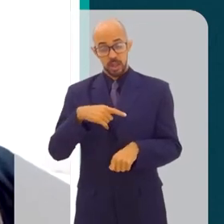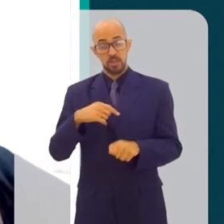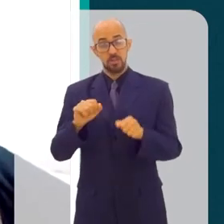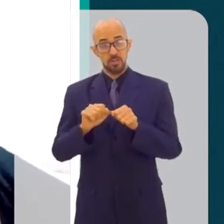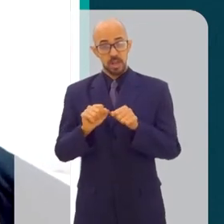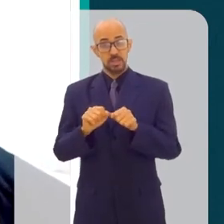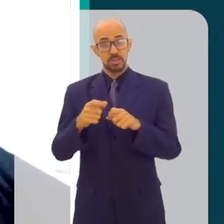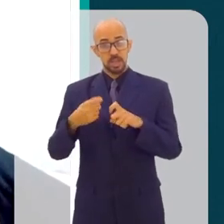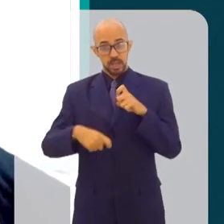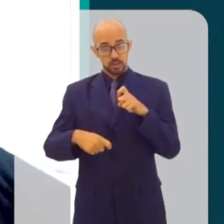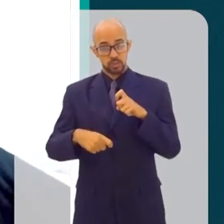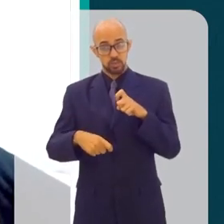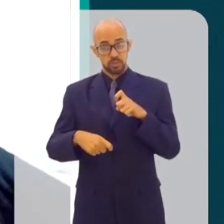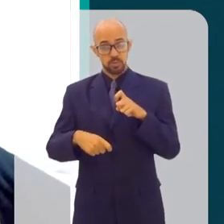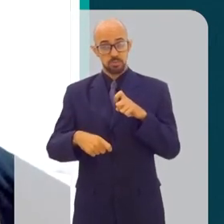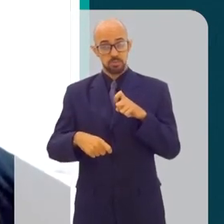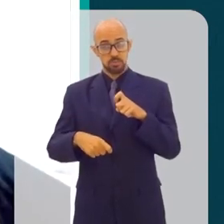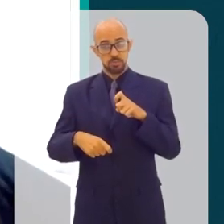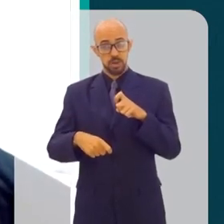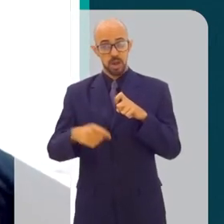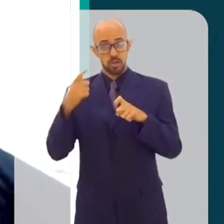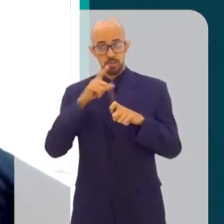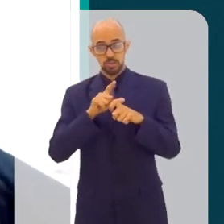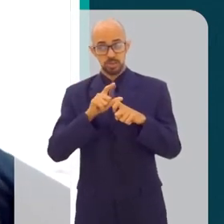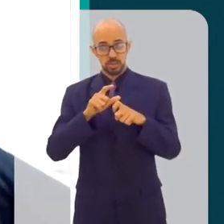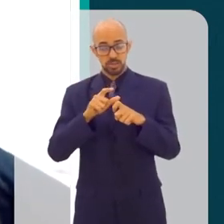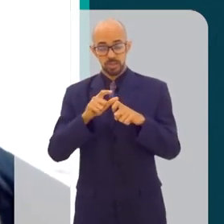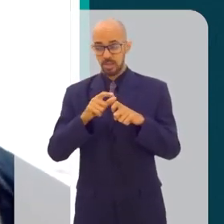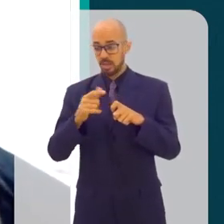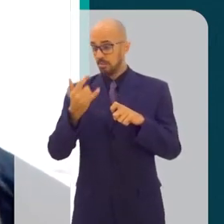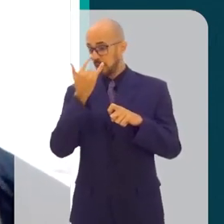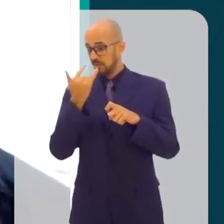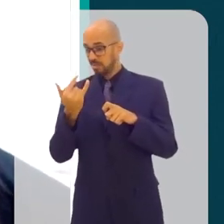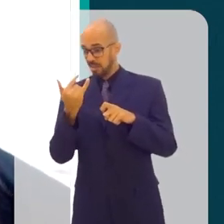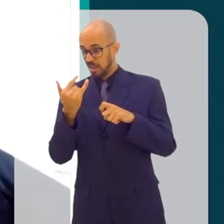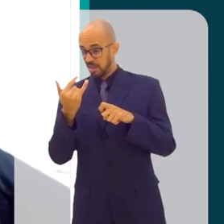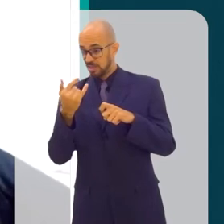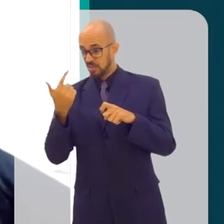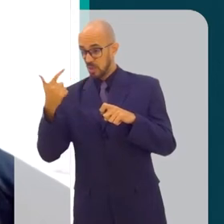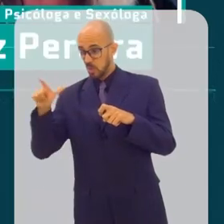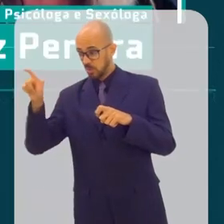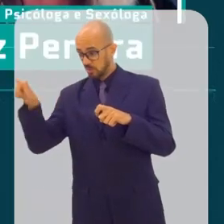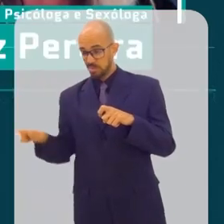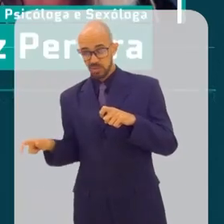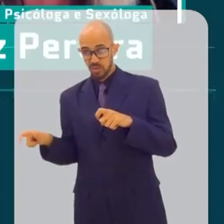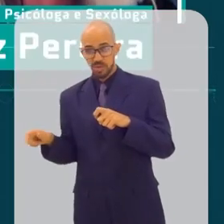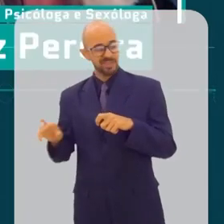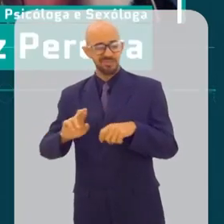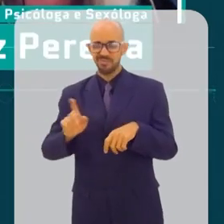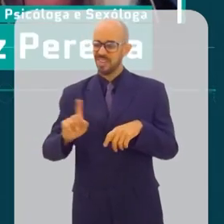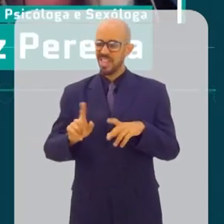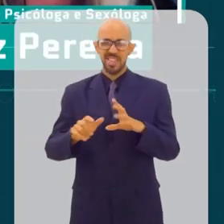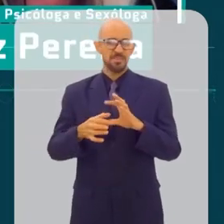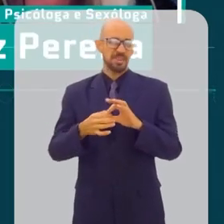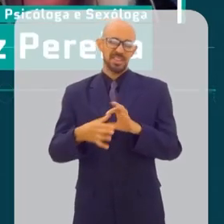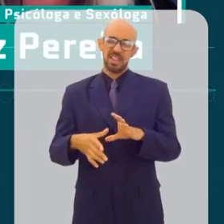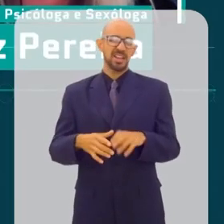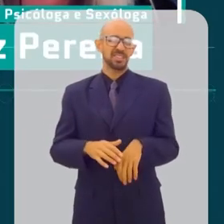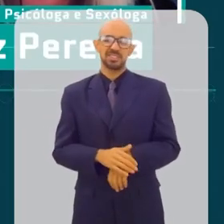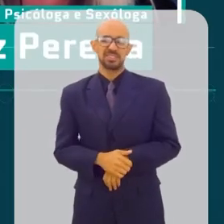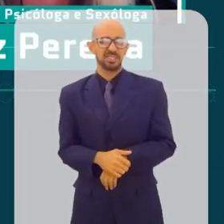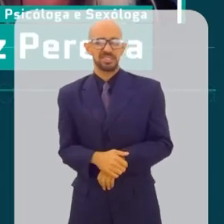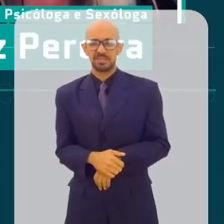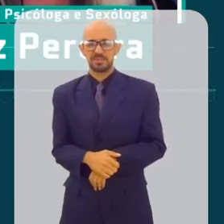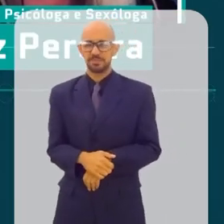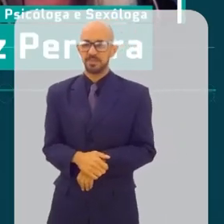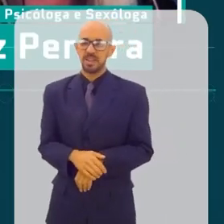você faz sexo para atender a expectativa do outro, isso não é